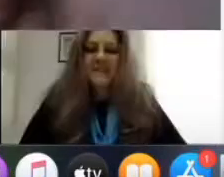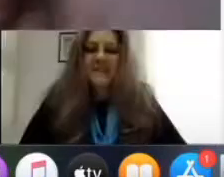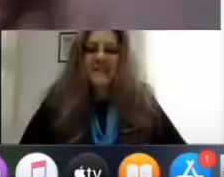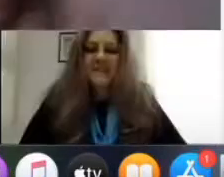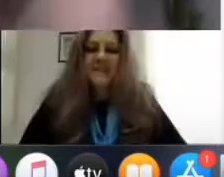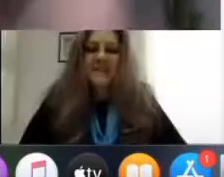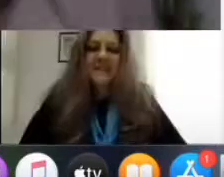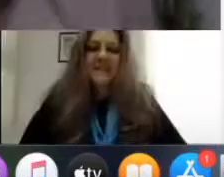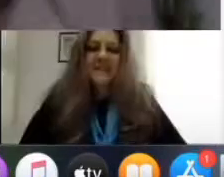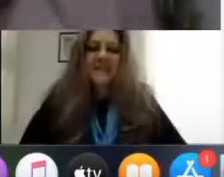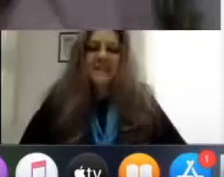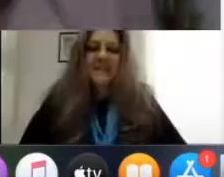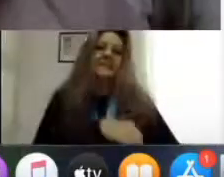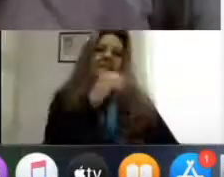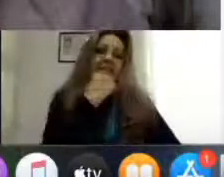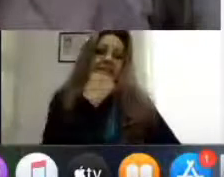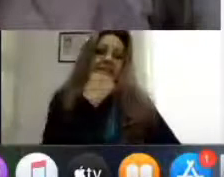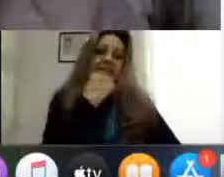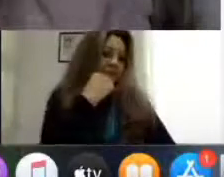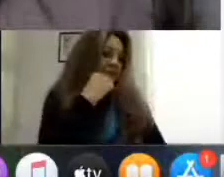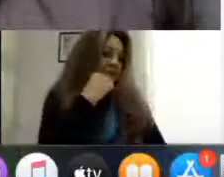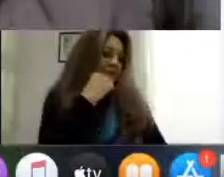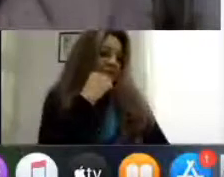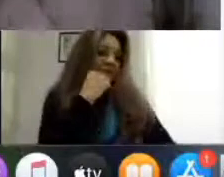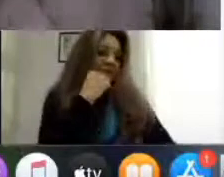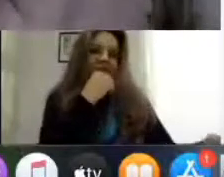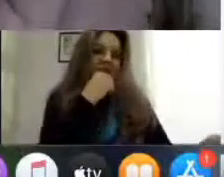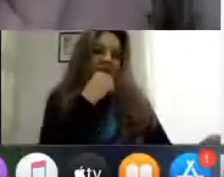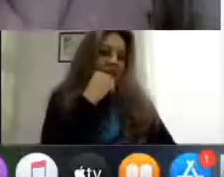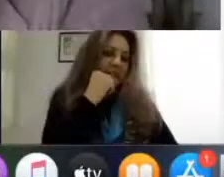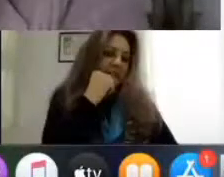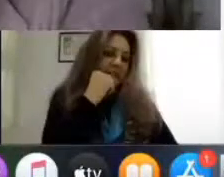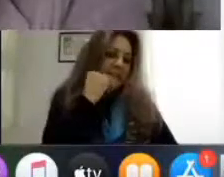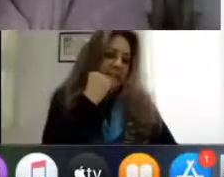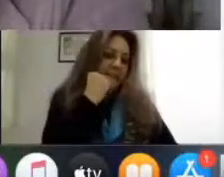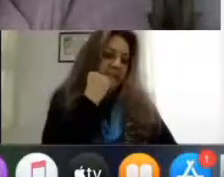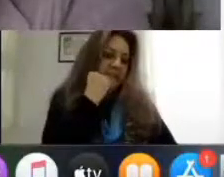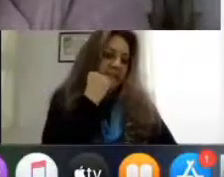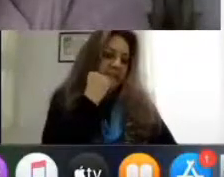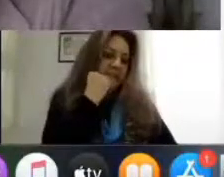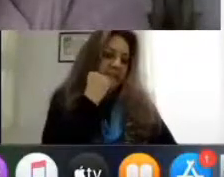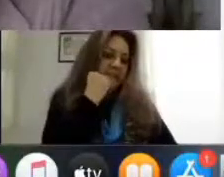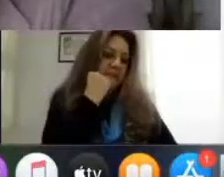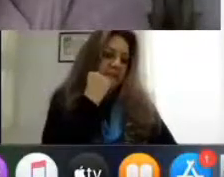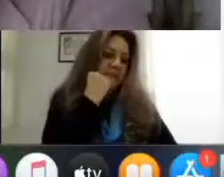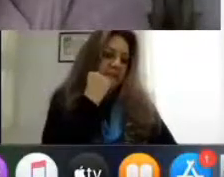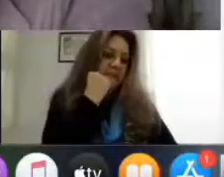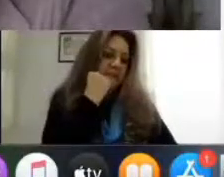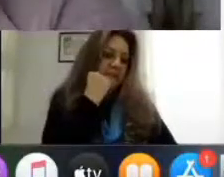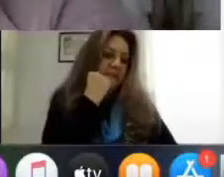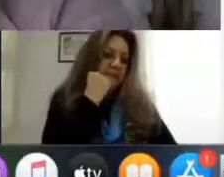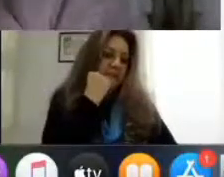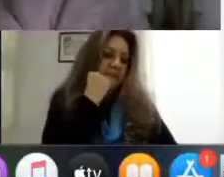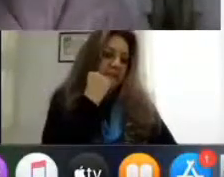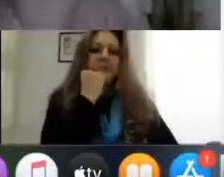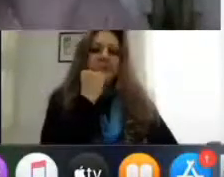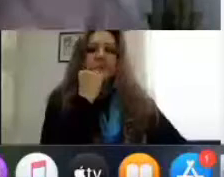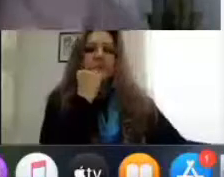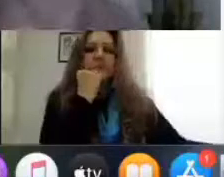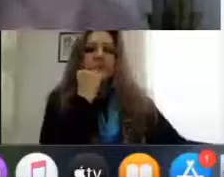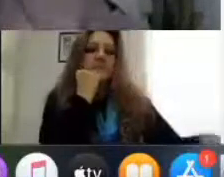Bom, então, boa tarde a todos e todas. Boa tarde ao professor Di Felice. Eu tenho, na verdade, primeiro